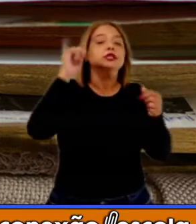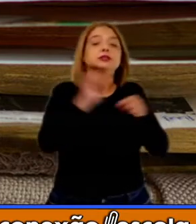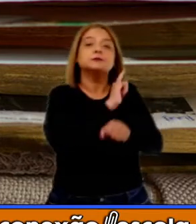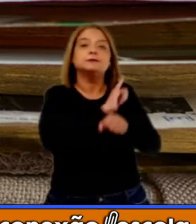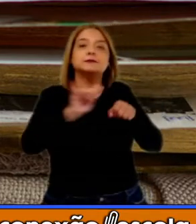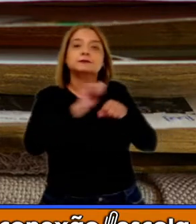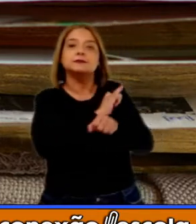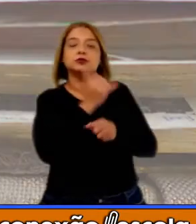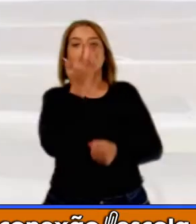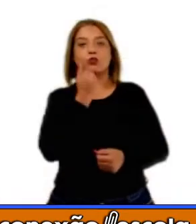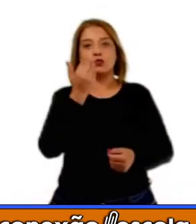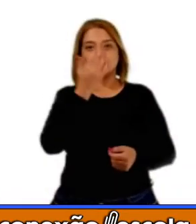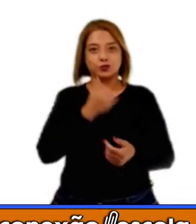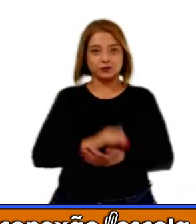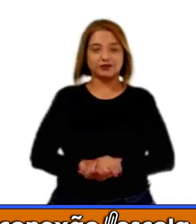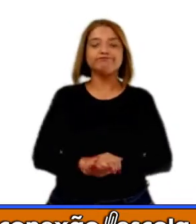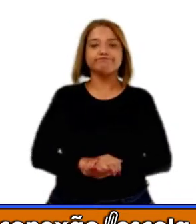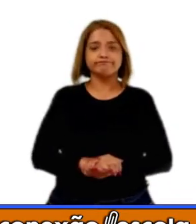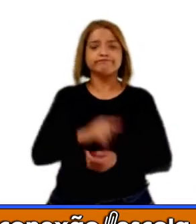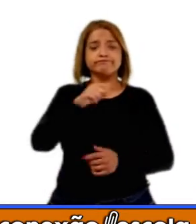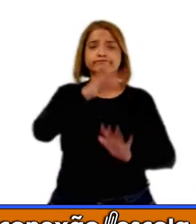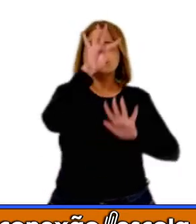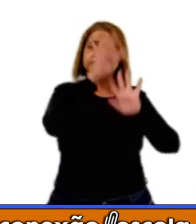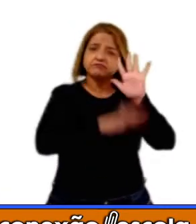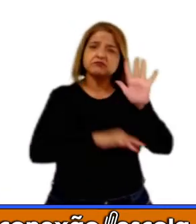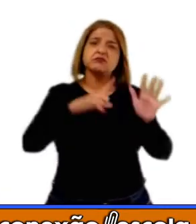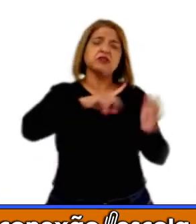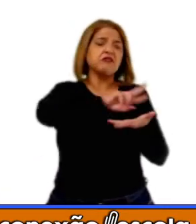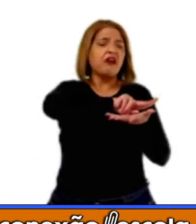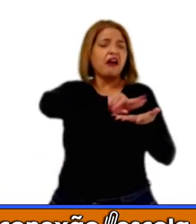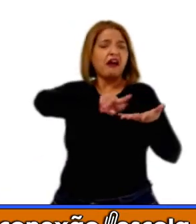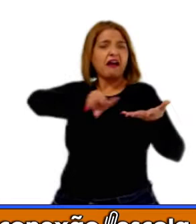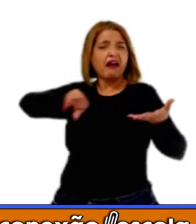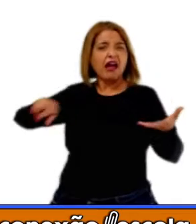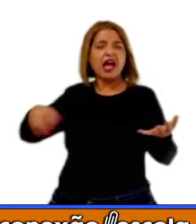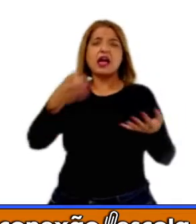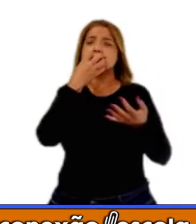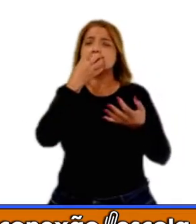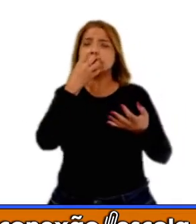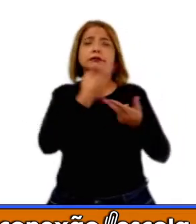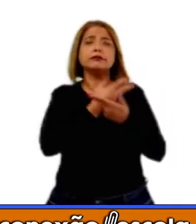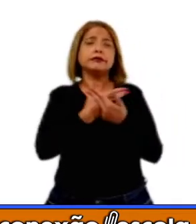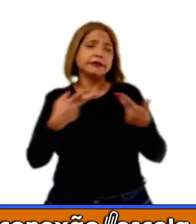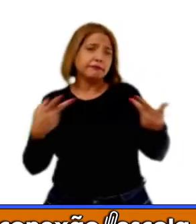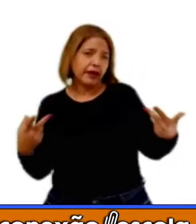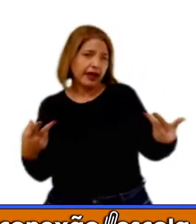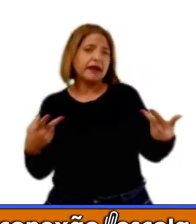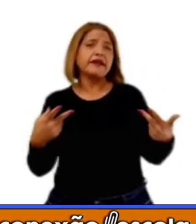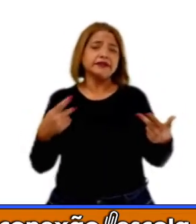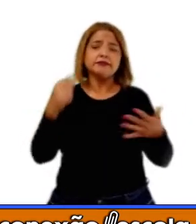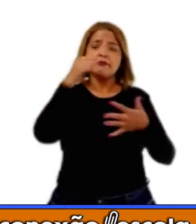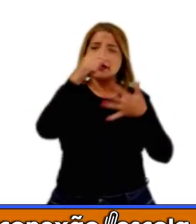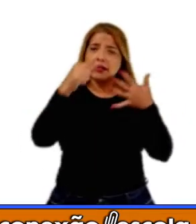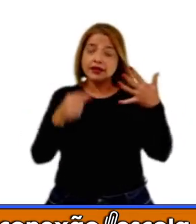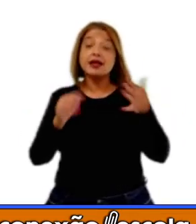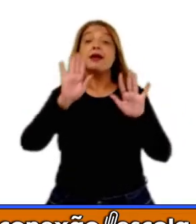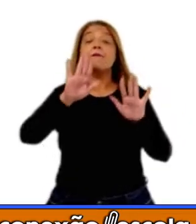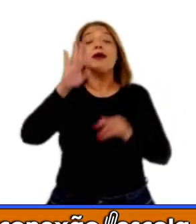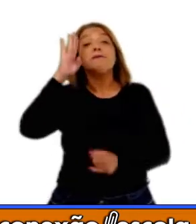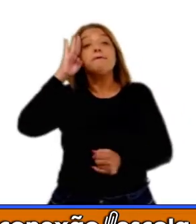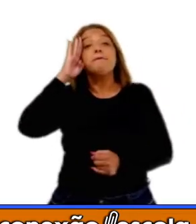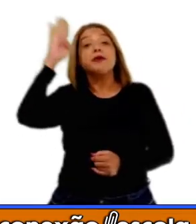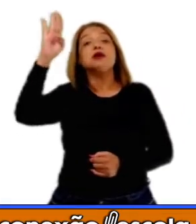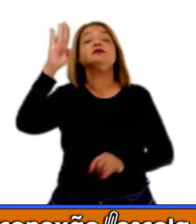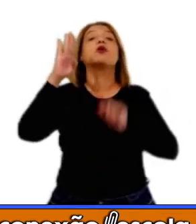Nesse texto, a gente falou de vários animais. Falamos do veado, falamos da capivara, mas em especial